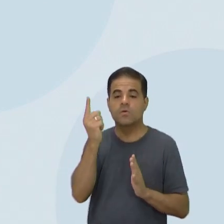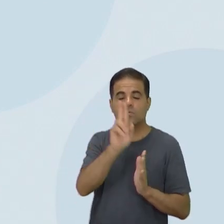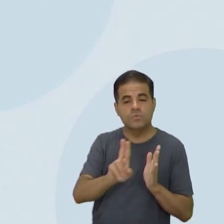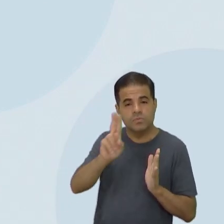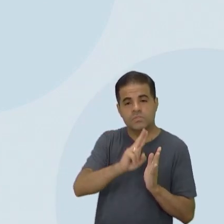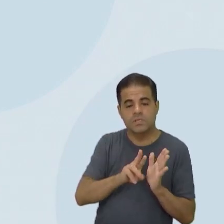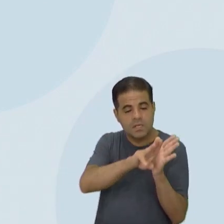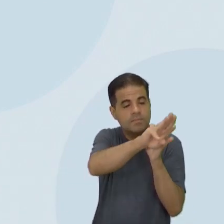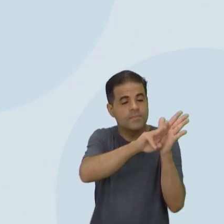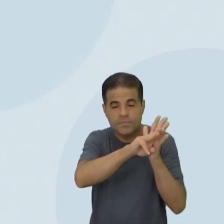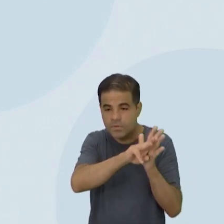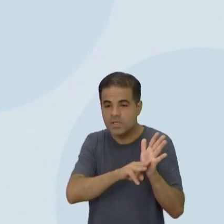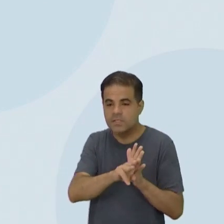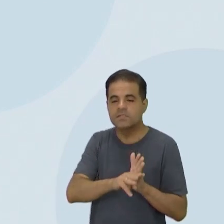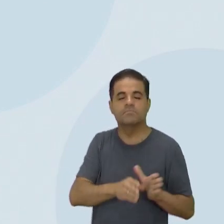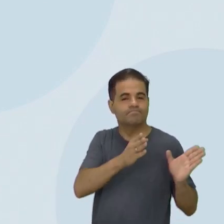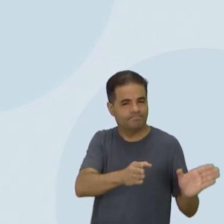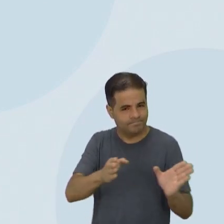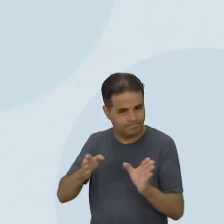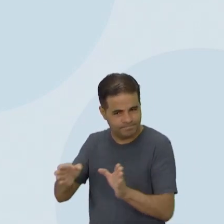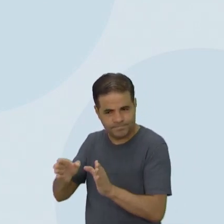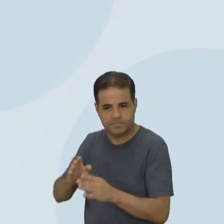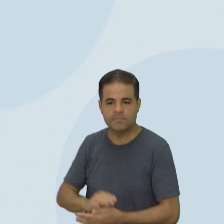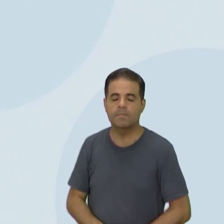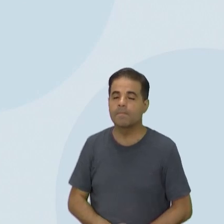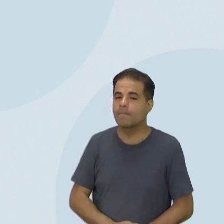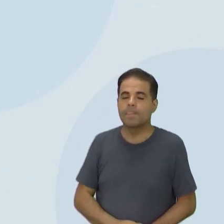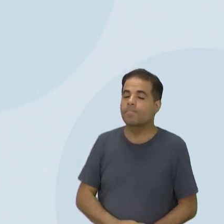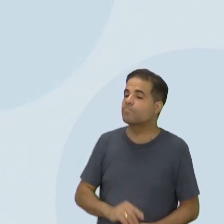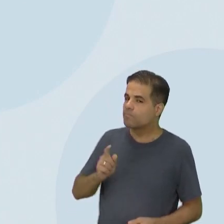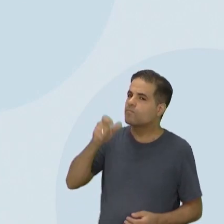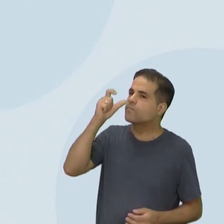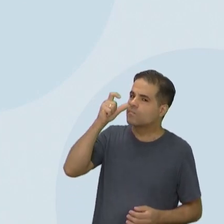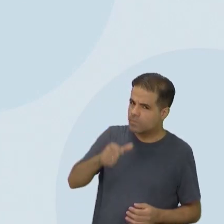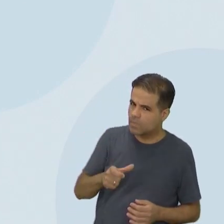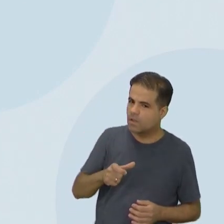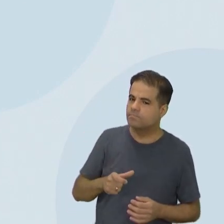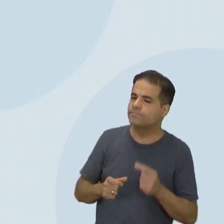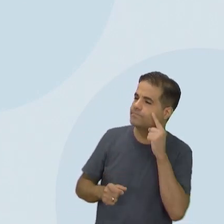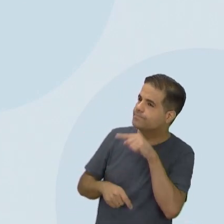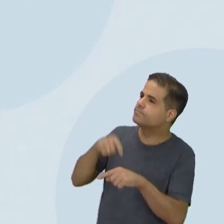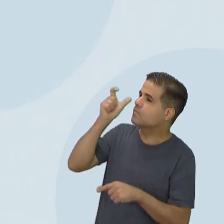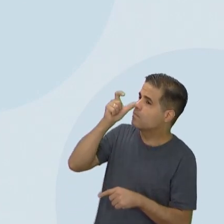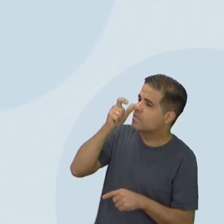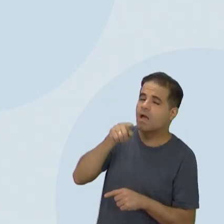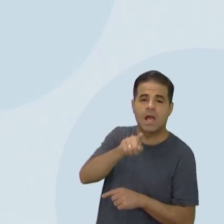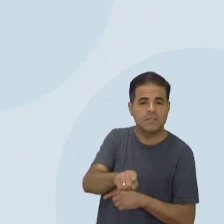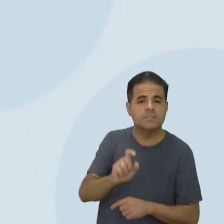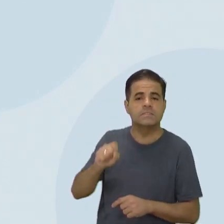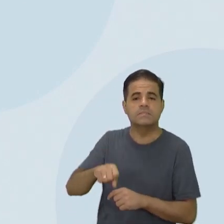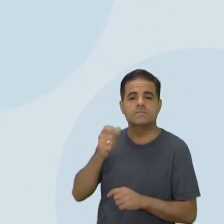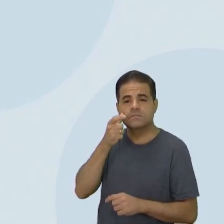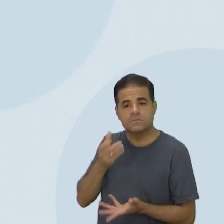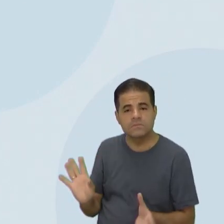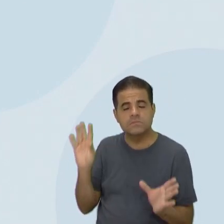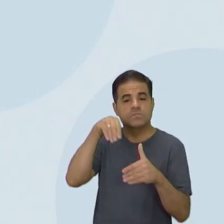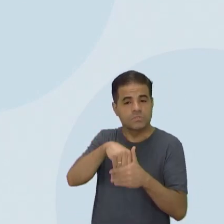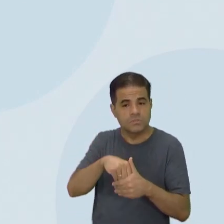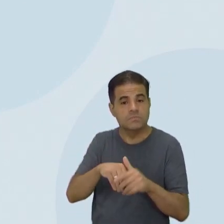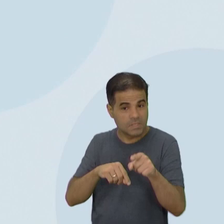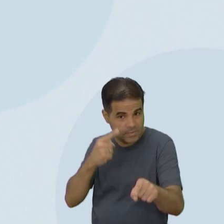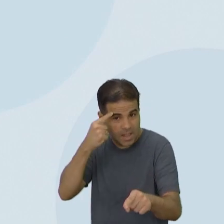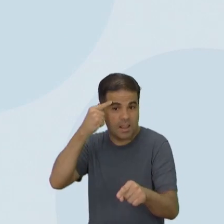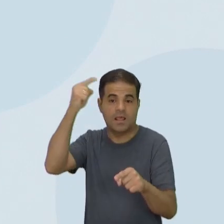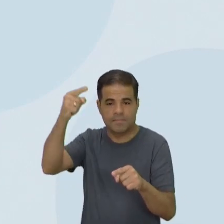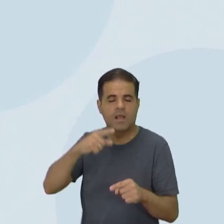utilizando essa metodologia rotação por estações. E como é observado aí na imagem, ele põe de olho na integração, para você